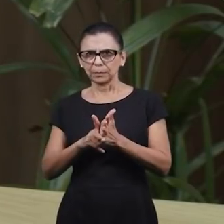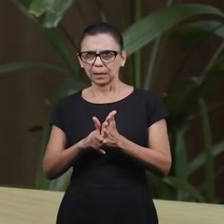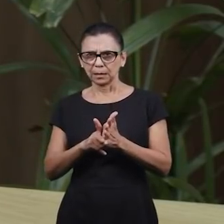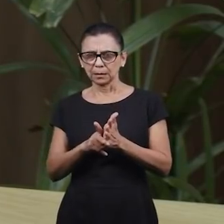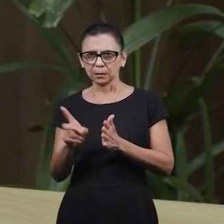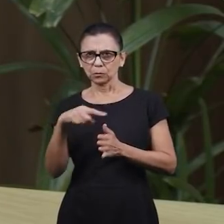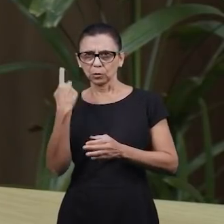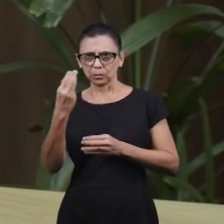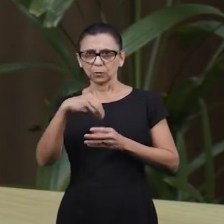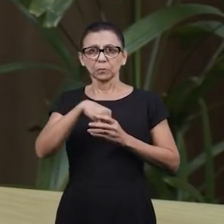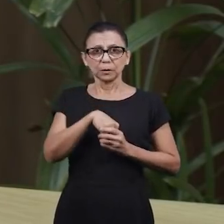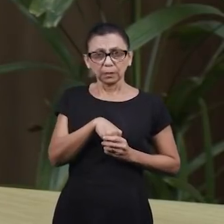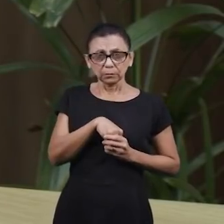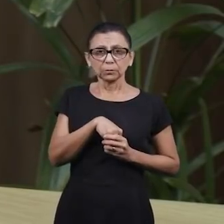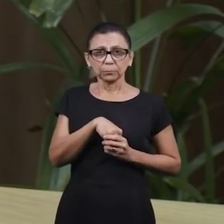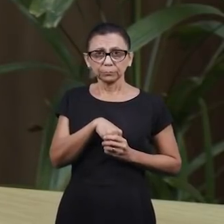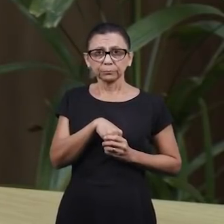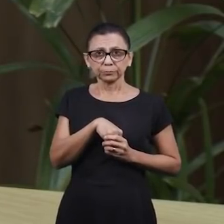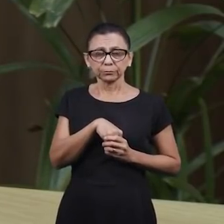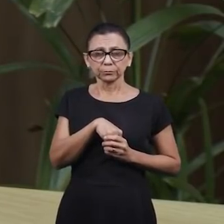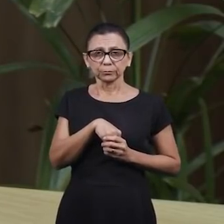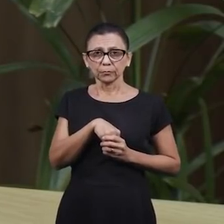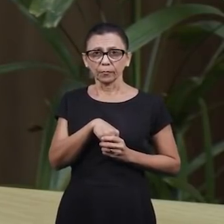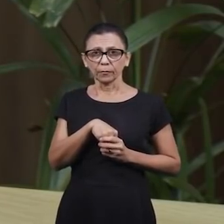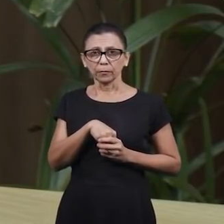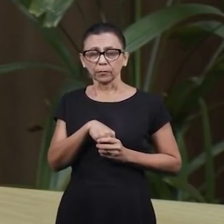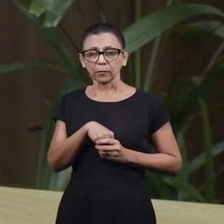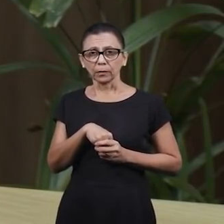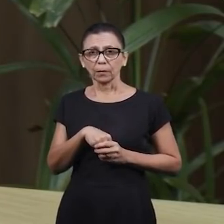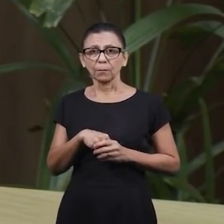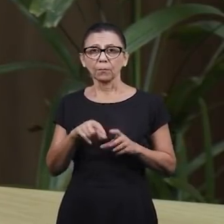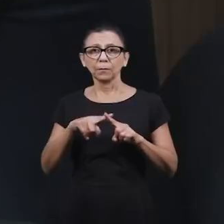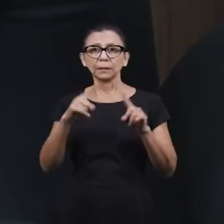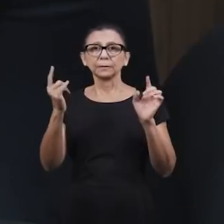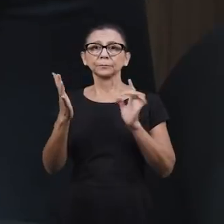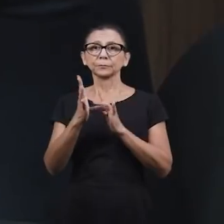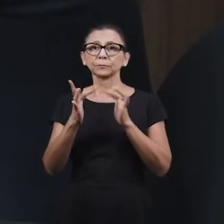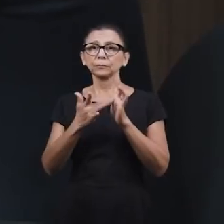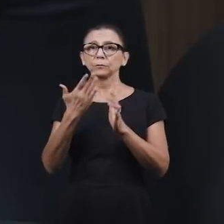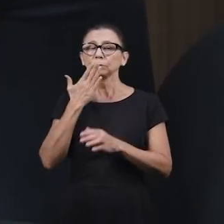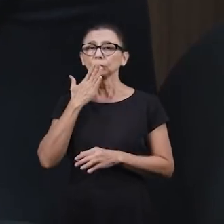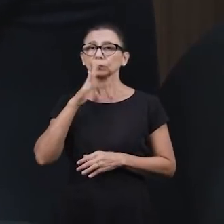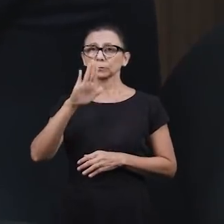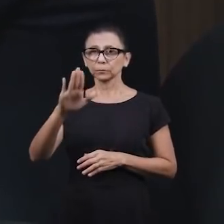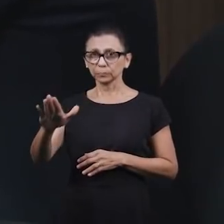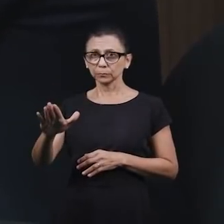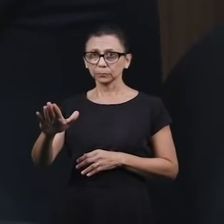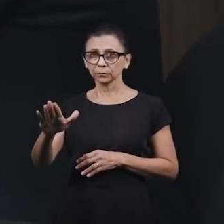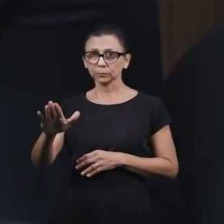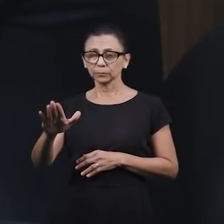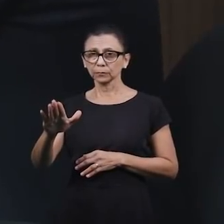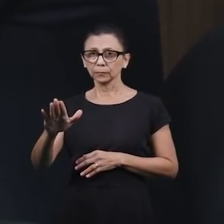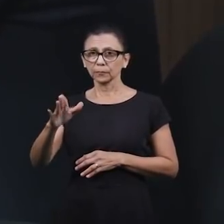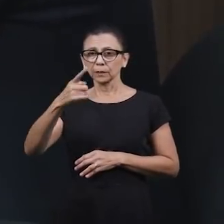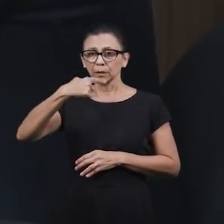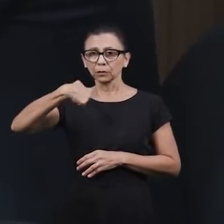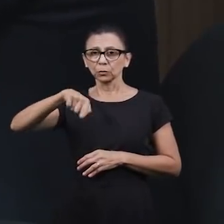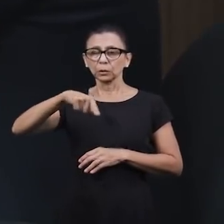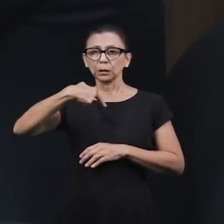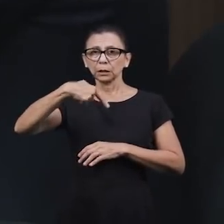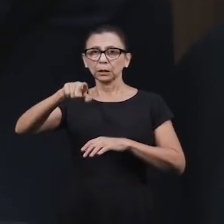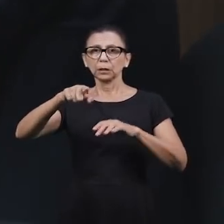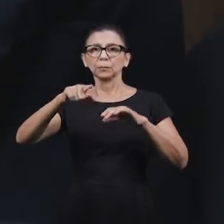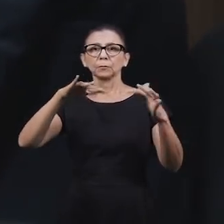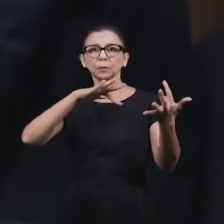nós. Inclusive a gente. E que foi uma promessa do Senhor Jesus, né? Ide por todo mundo pregar o Evangelho. Então,